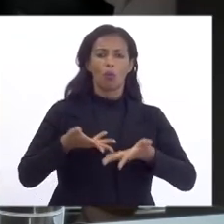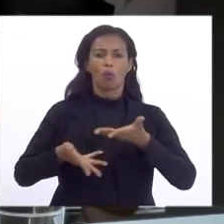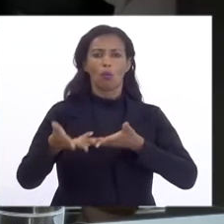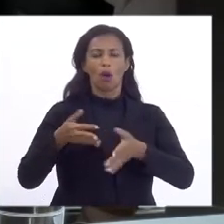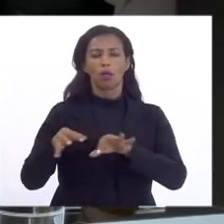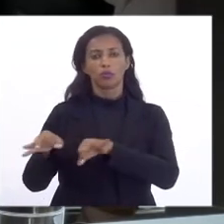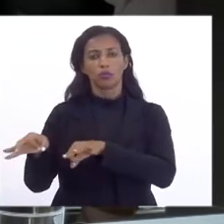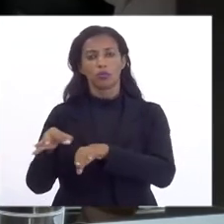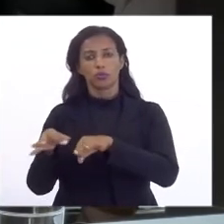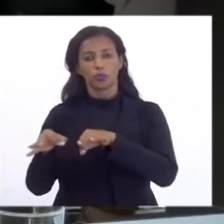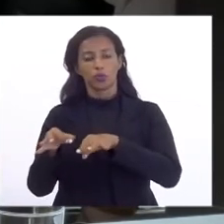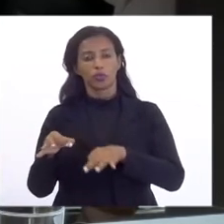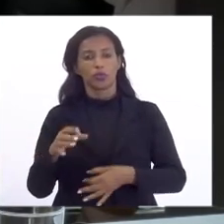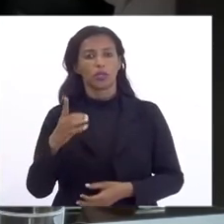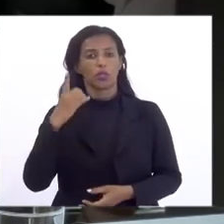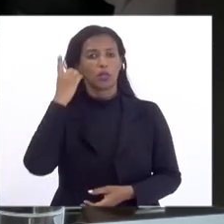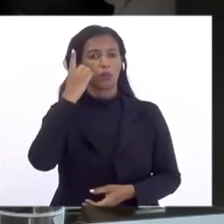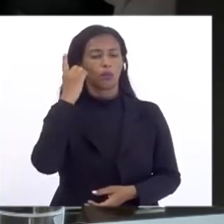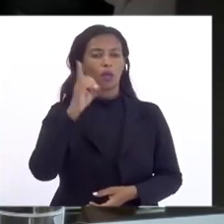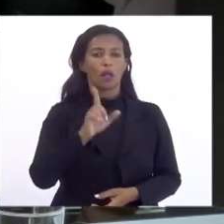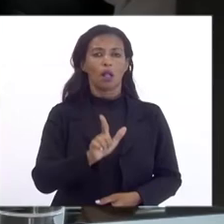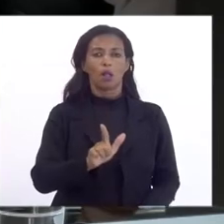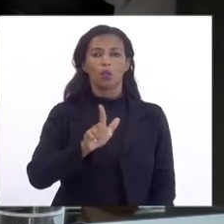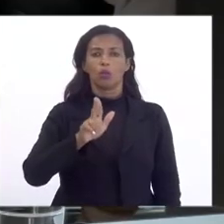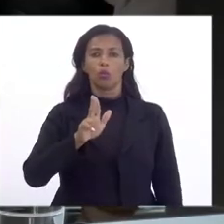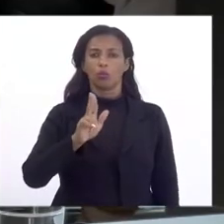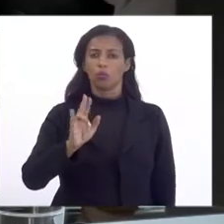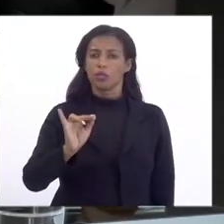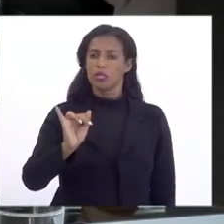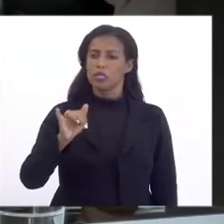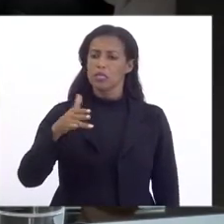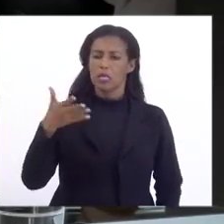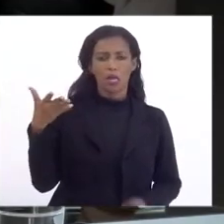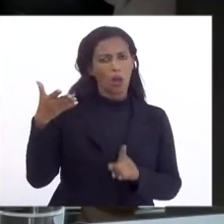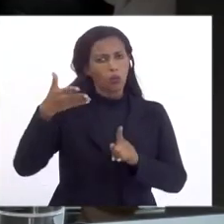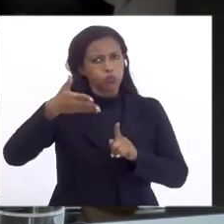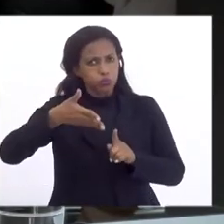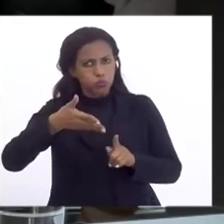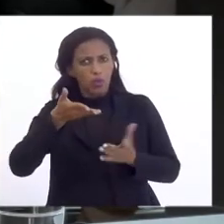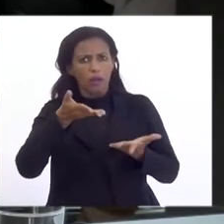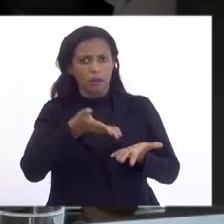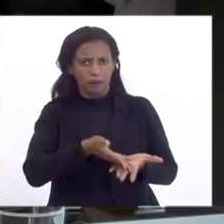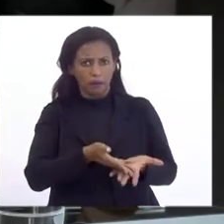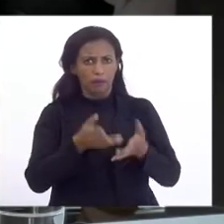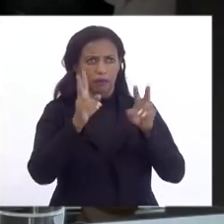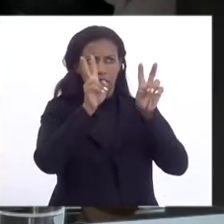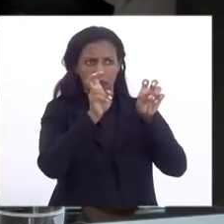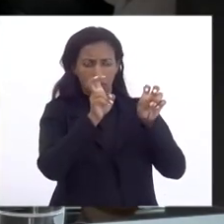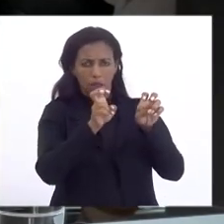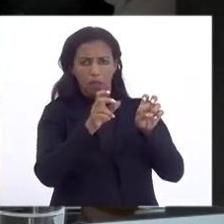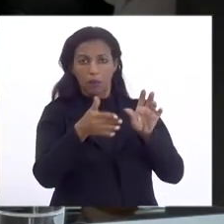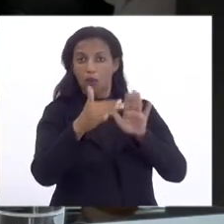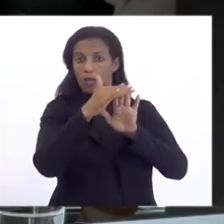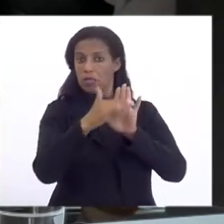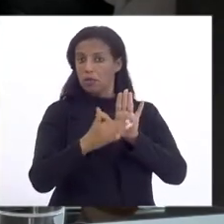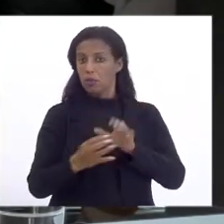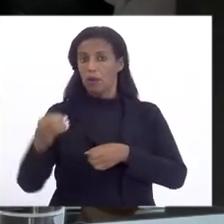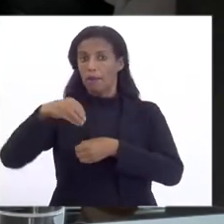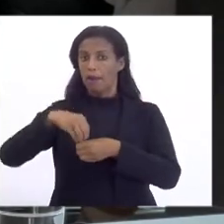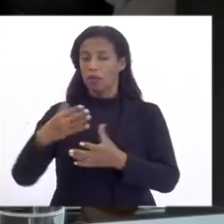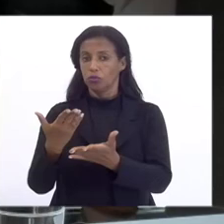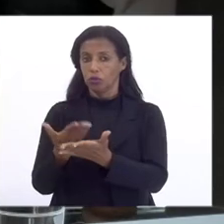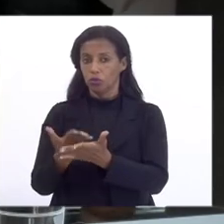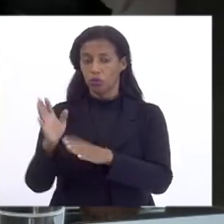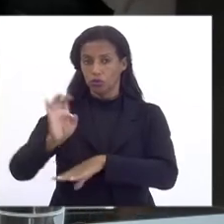um projeto da deputada Lucinha sobre esse tema, não especificamente esse programa para as escolas